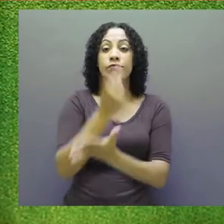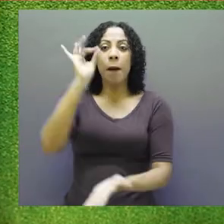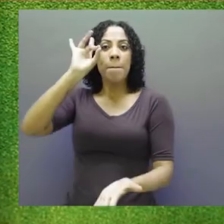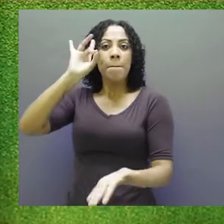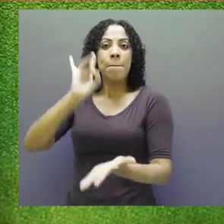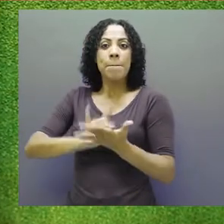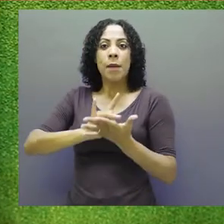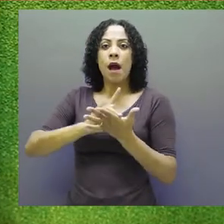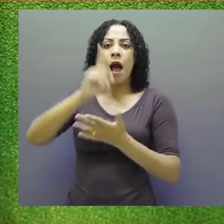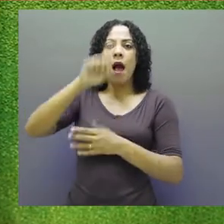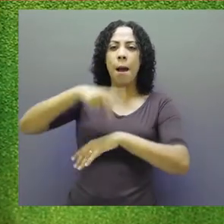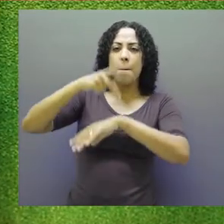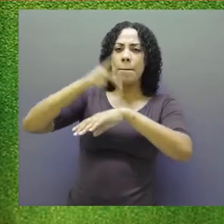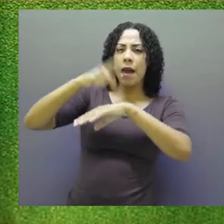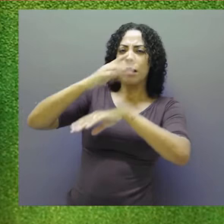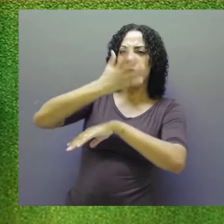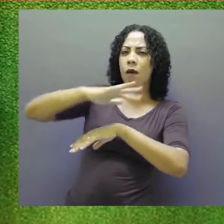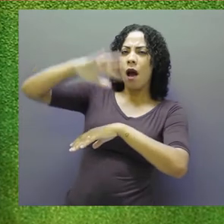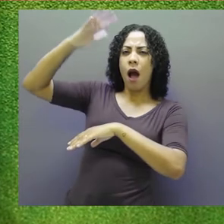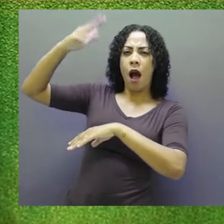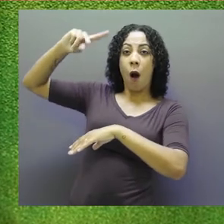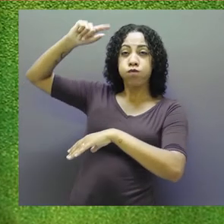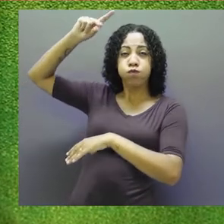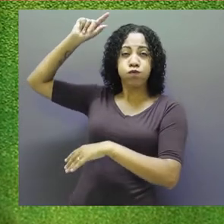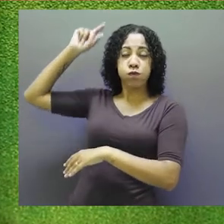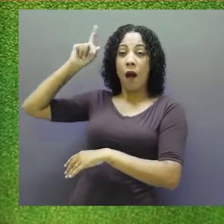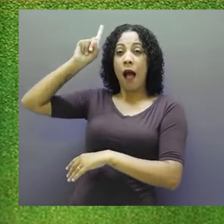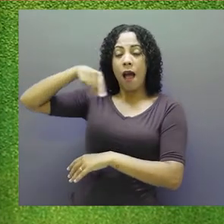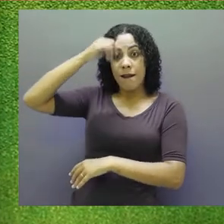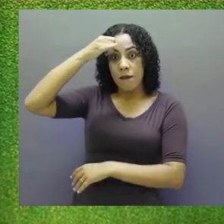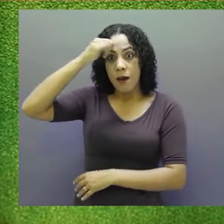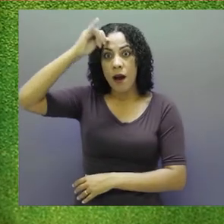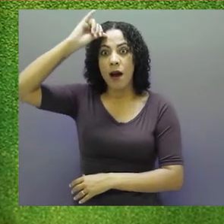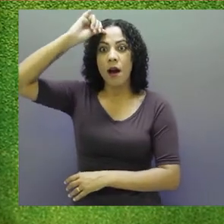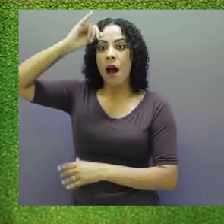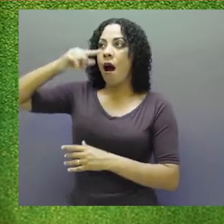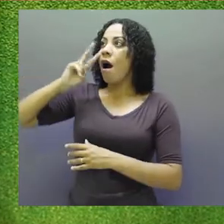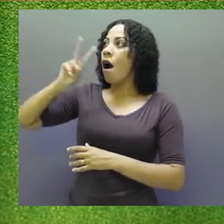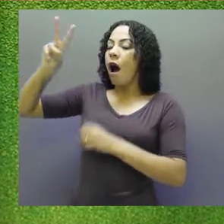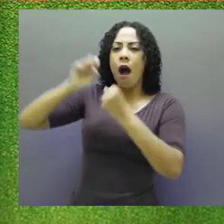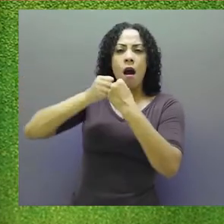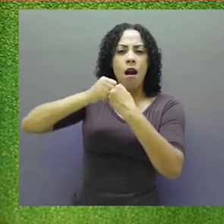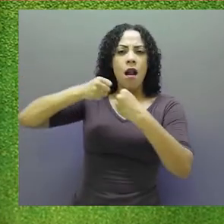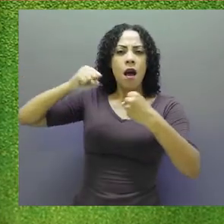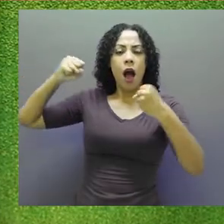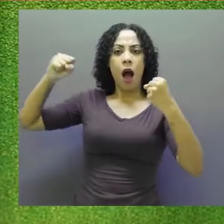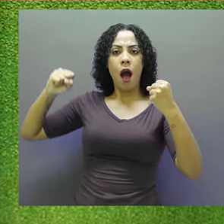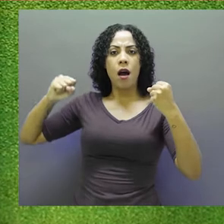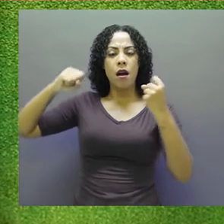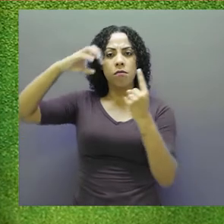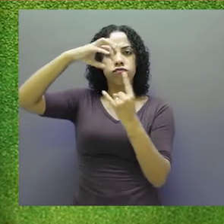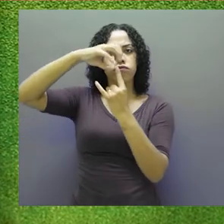surge finalmente no alto da colina da antiga fazenda, o grande,